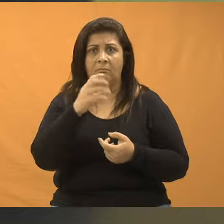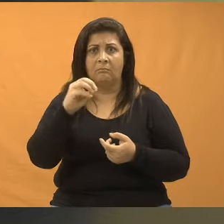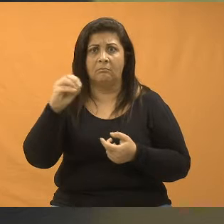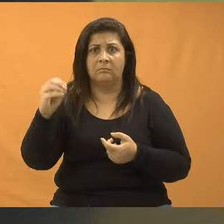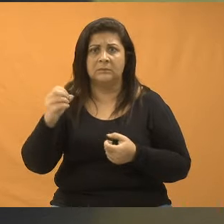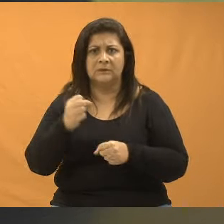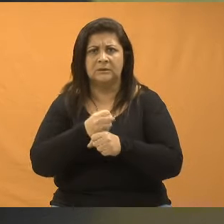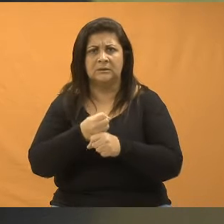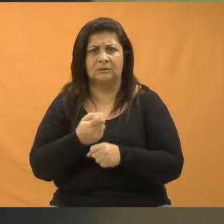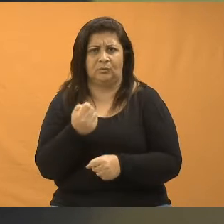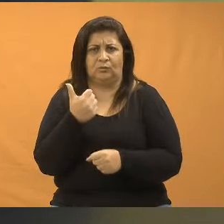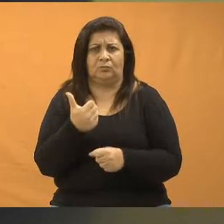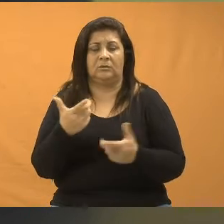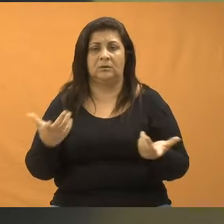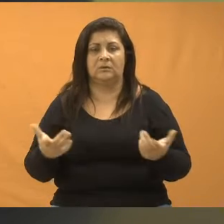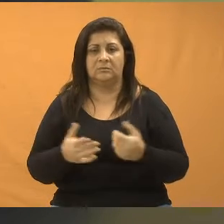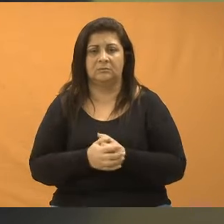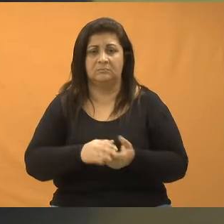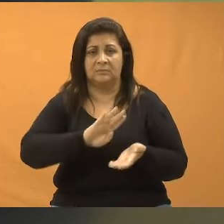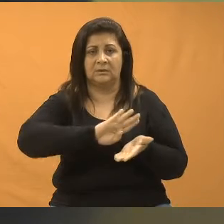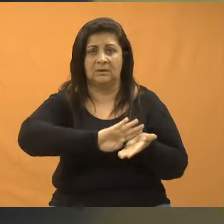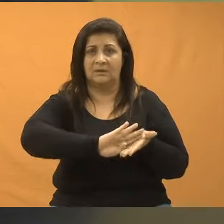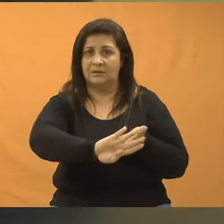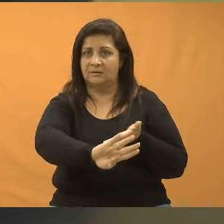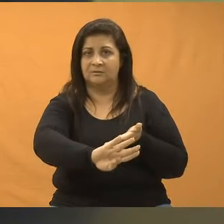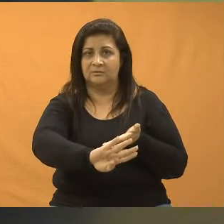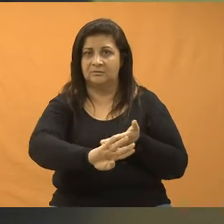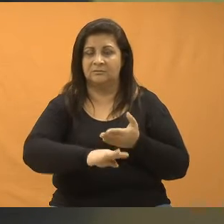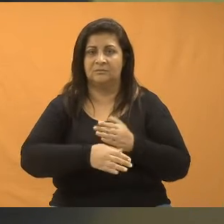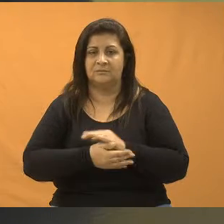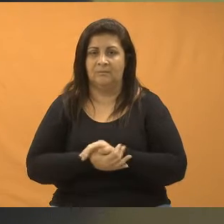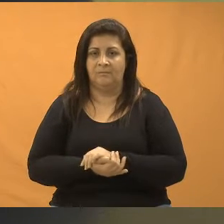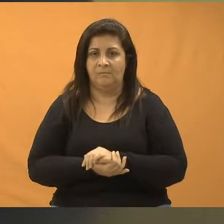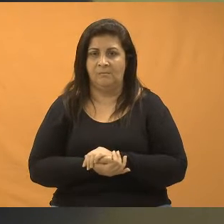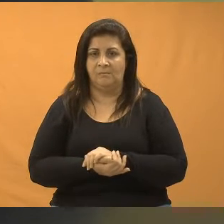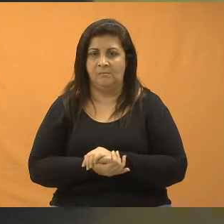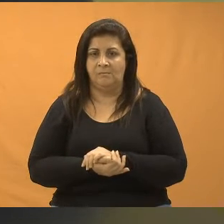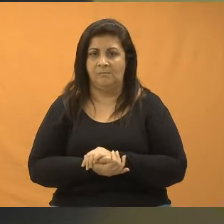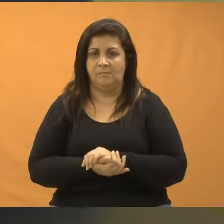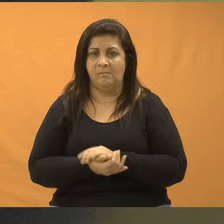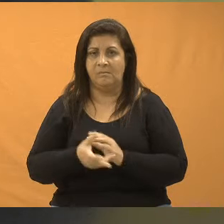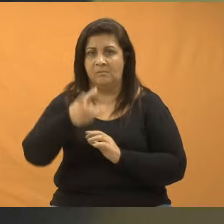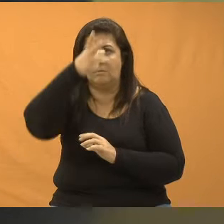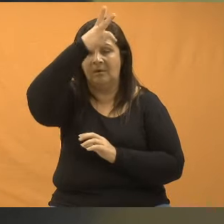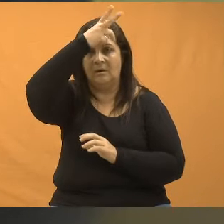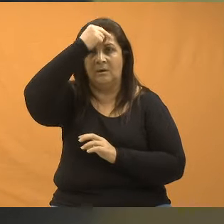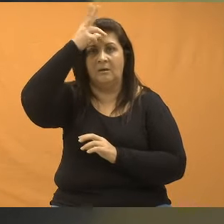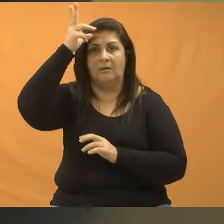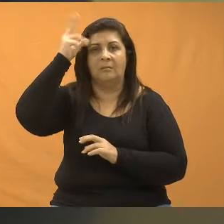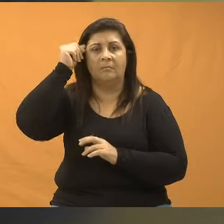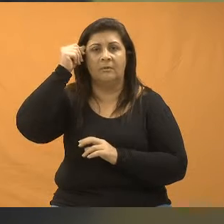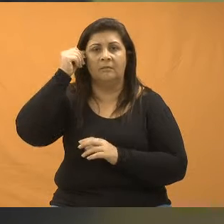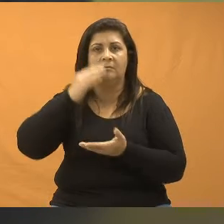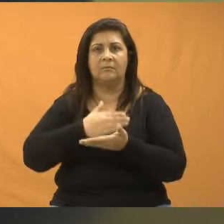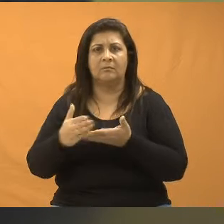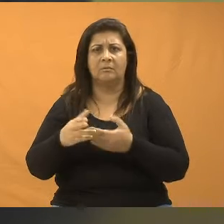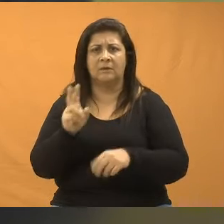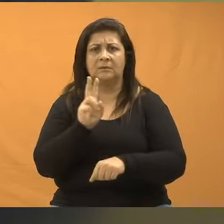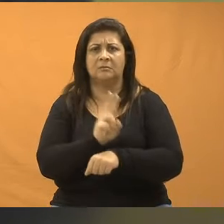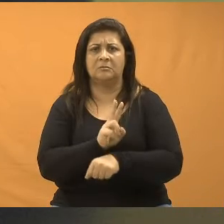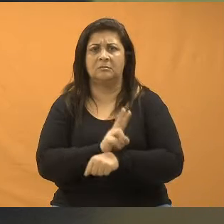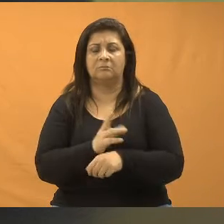retirados da administração, são levados, né, para escanteio, e a Prefeitura passa a gerir a Santa